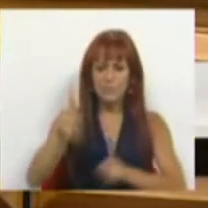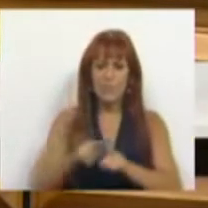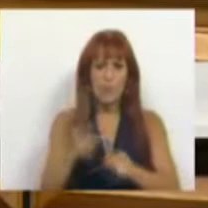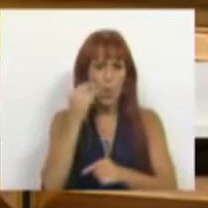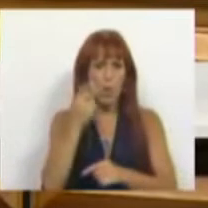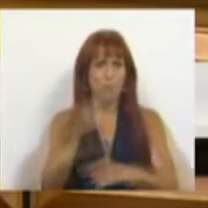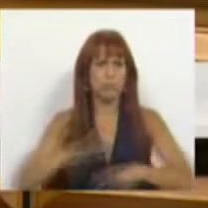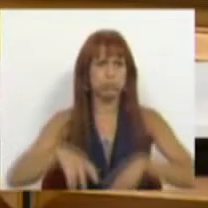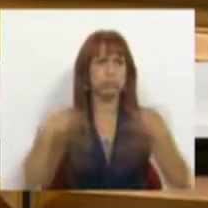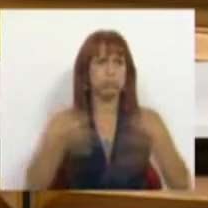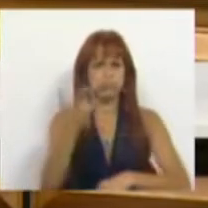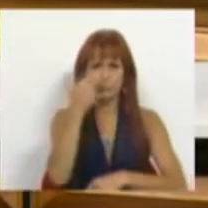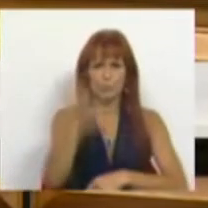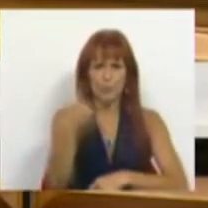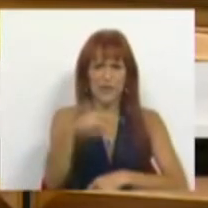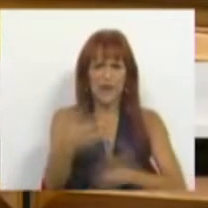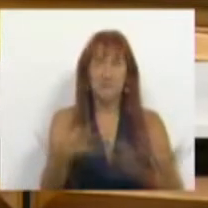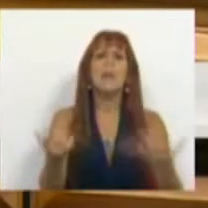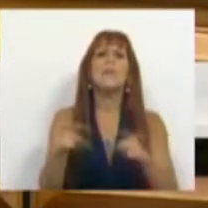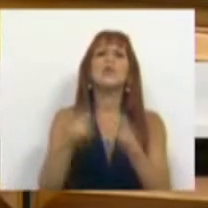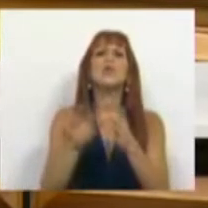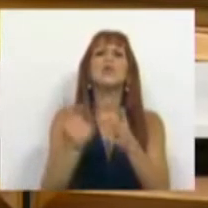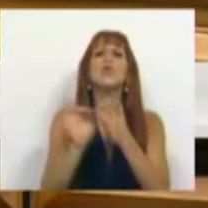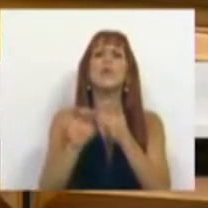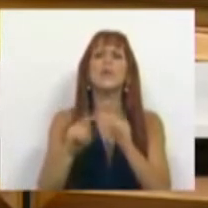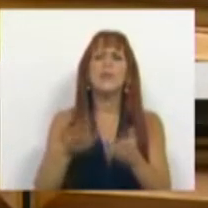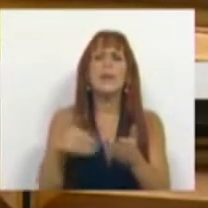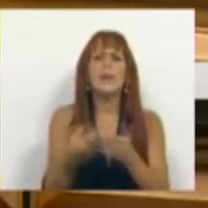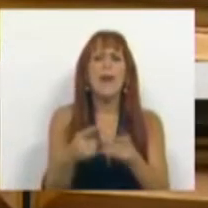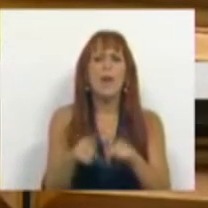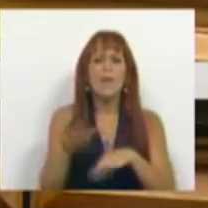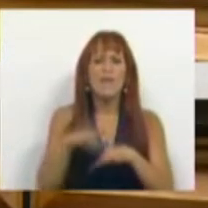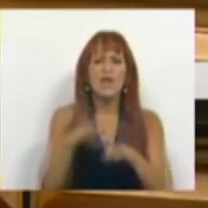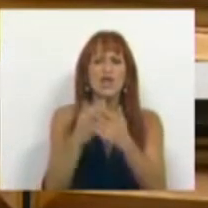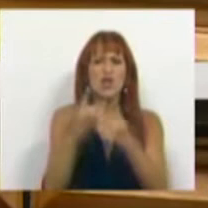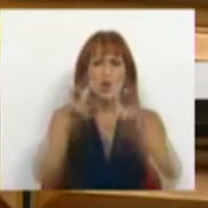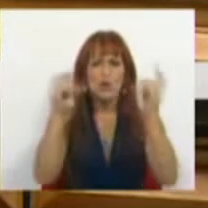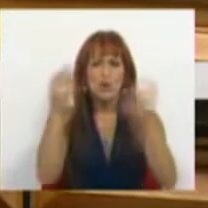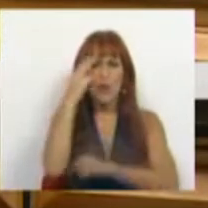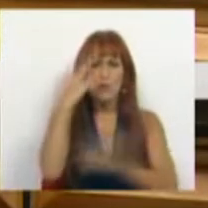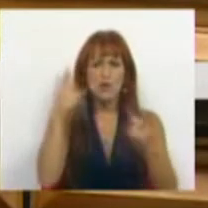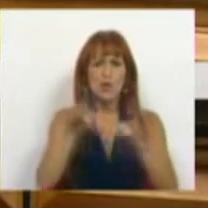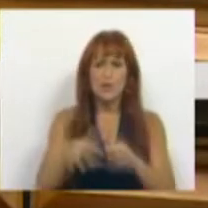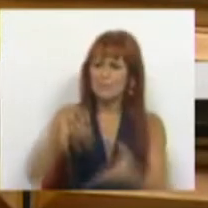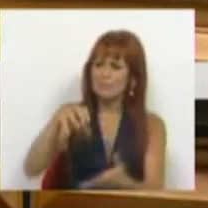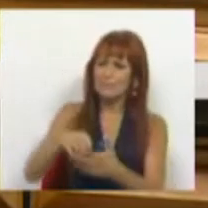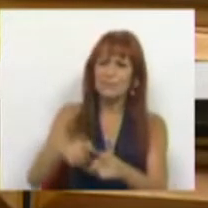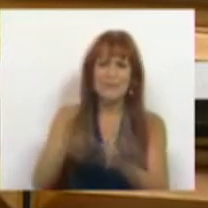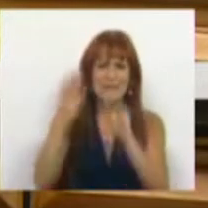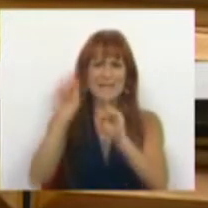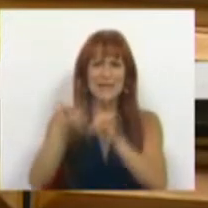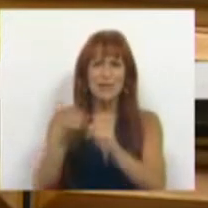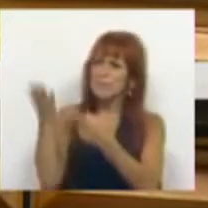estado avançado de deterioração, mas também todos os fatores que concorrem para fazer da Escola Secundária de Camões um estabelecimento de ensino